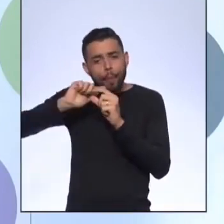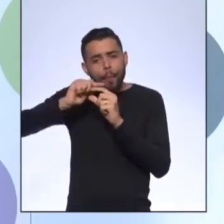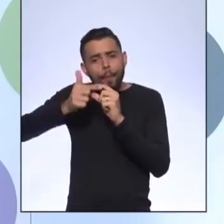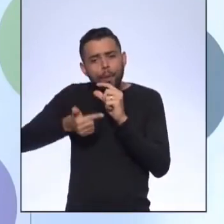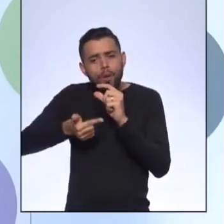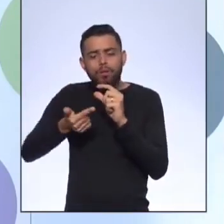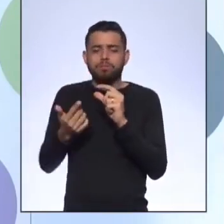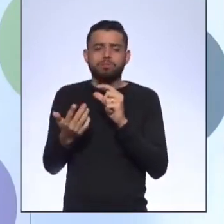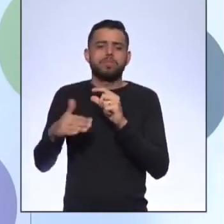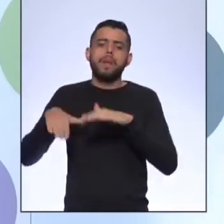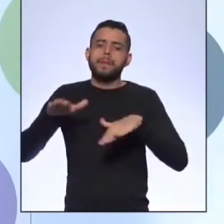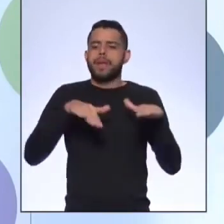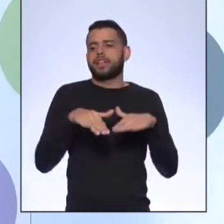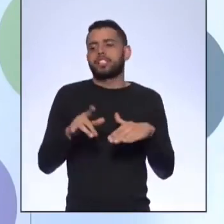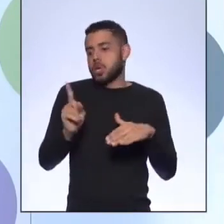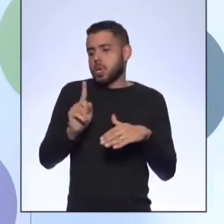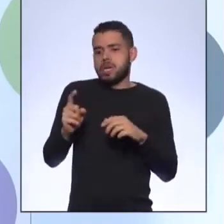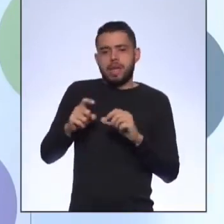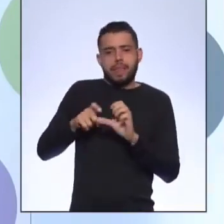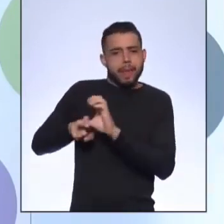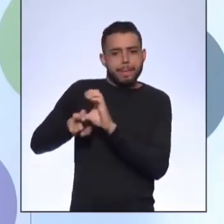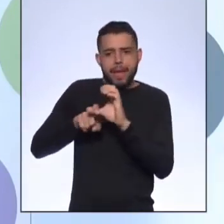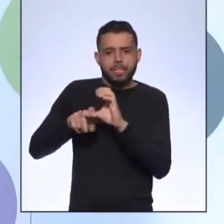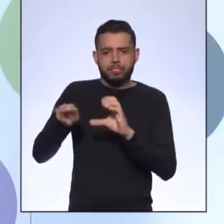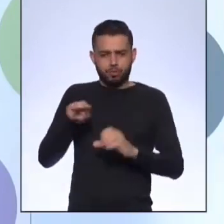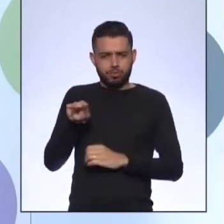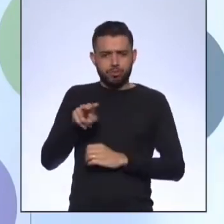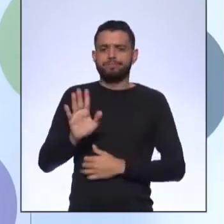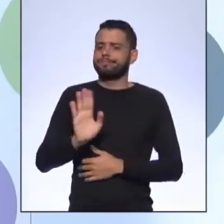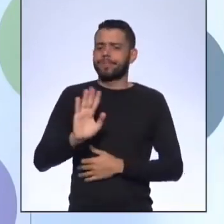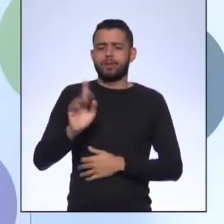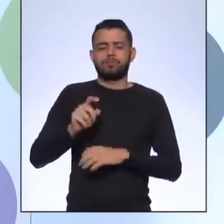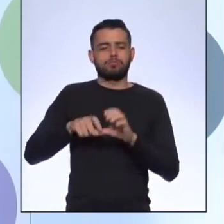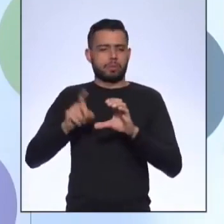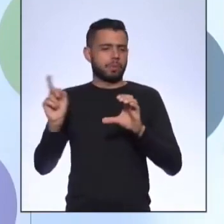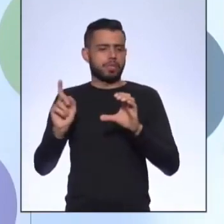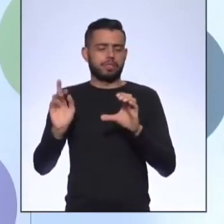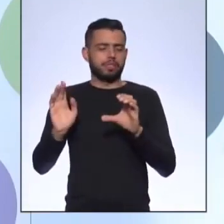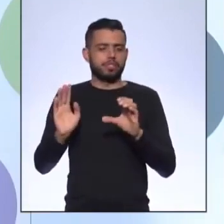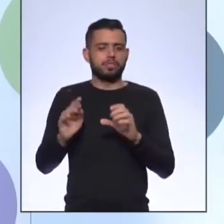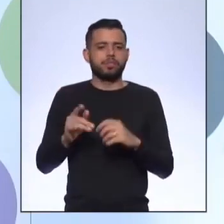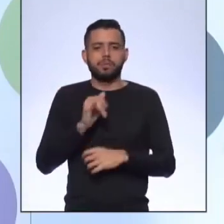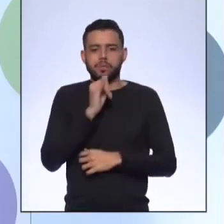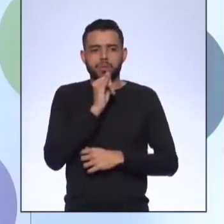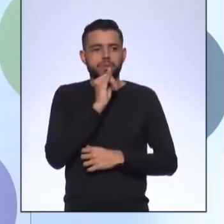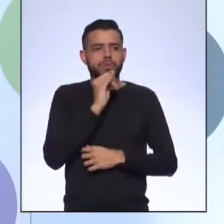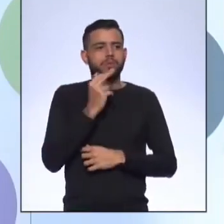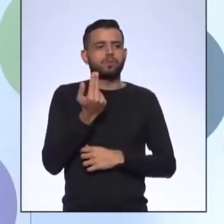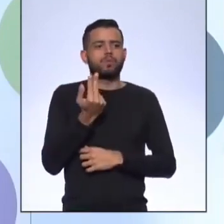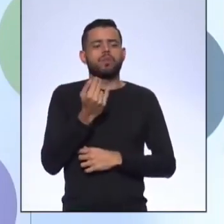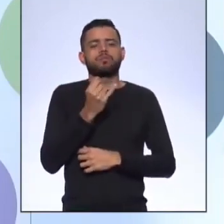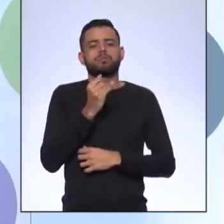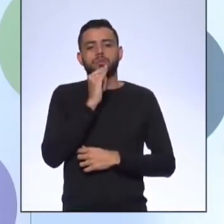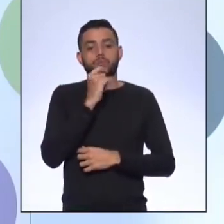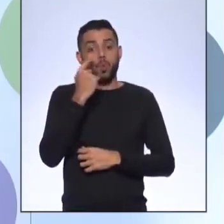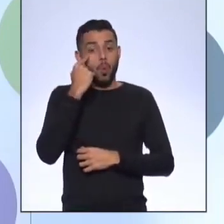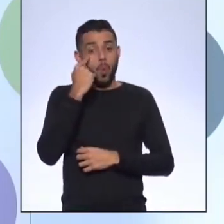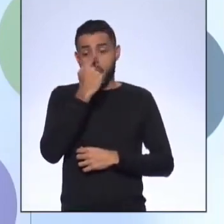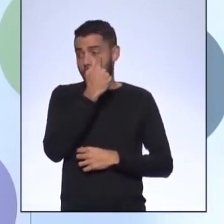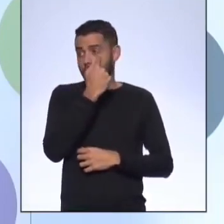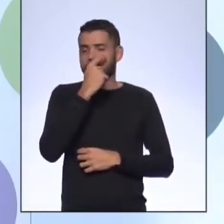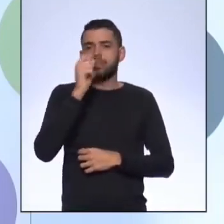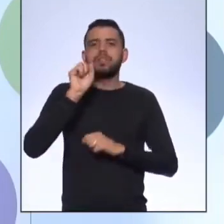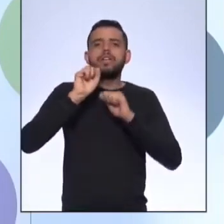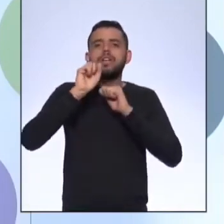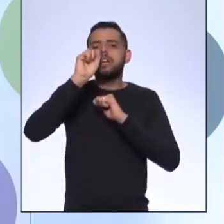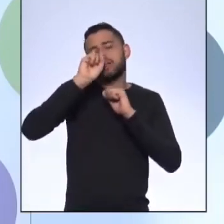um fator não depende do outro. Tá? Então, se a gente pensar, é a mesma coisa que a gente diz que, de repente, você tem um olho claro